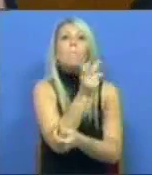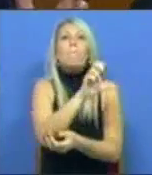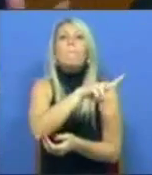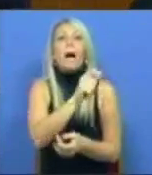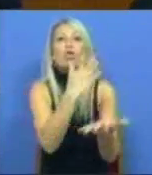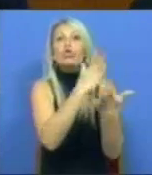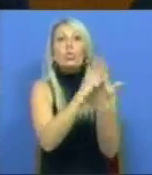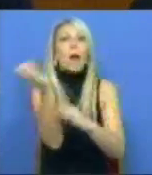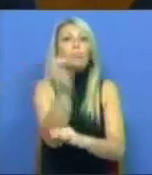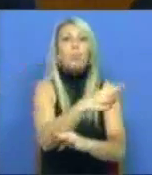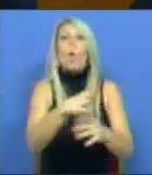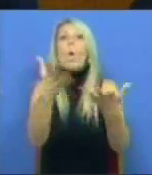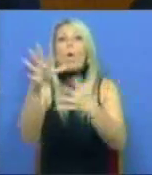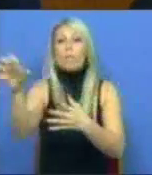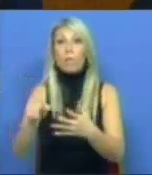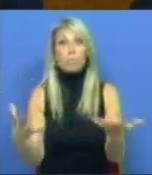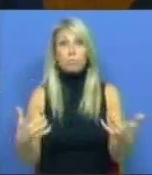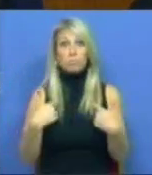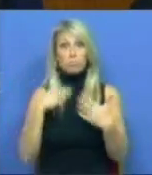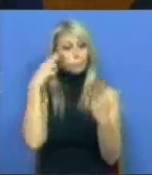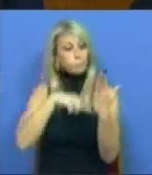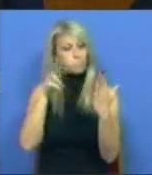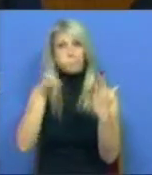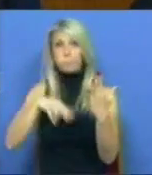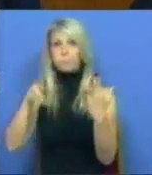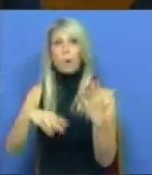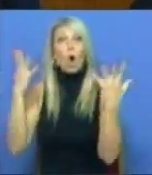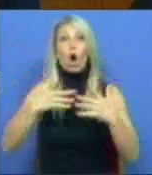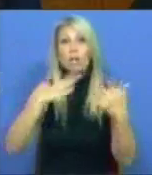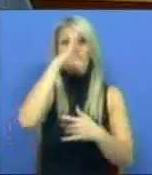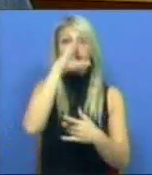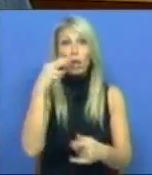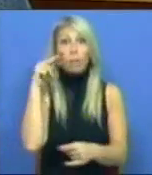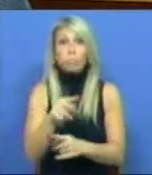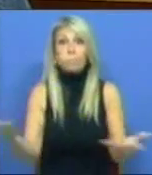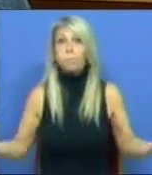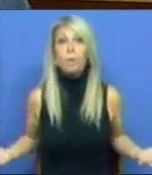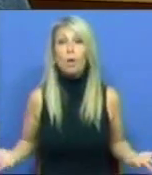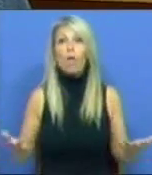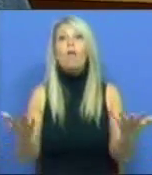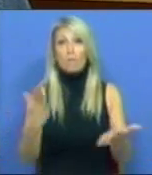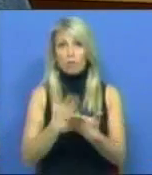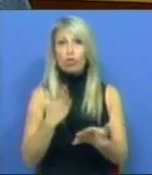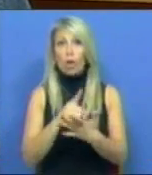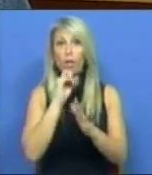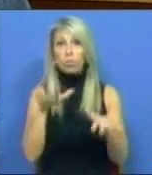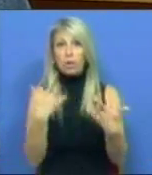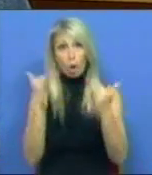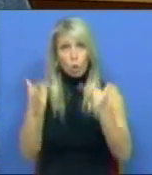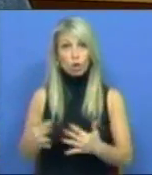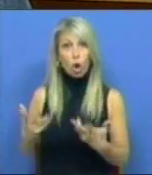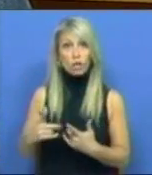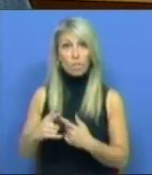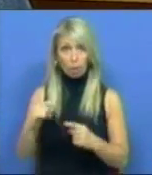dizer, deve ser problema meu, mas eu não o encontro no Orçamento de Estado. São as escolas diretamente, com uma redução do orçamento, que vão pagar a parque